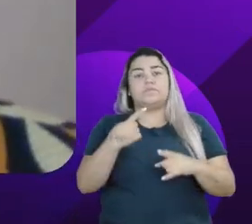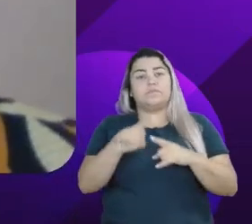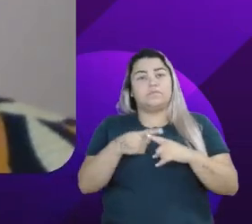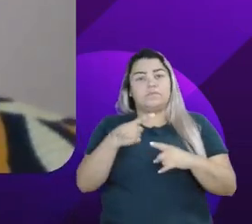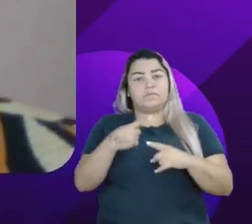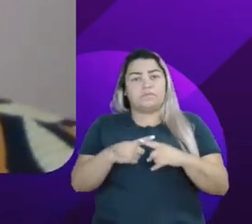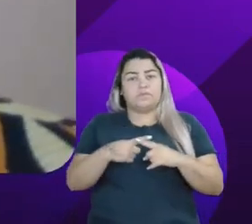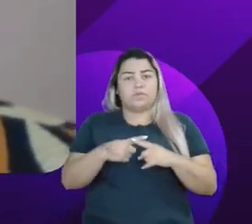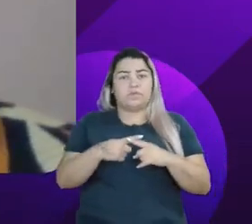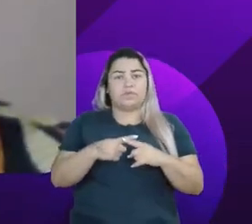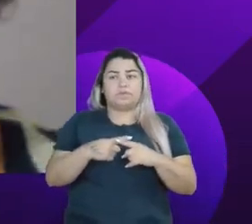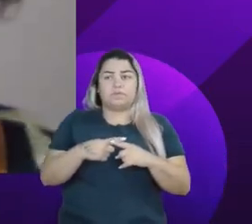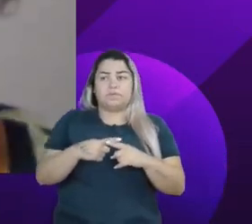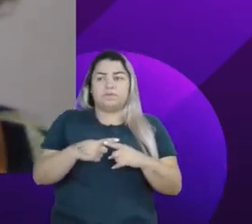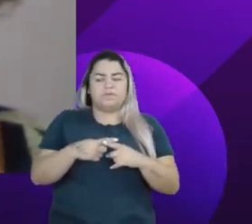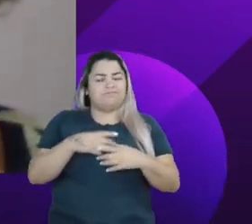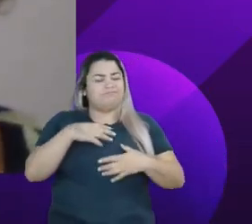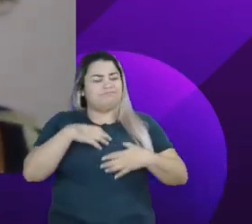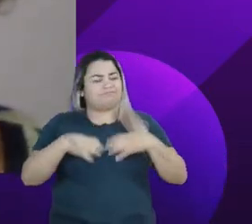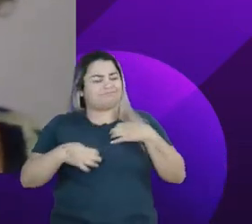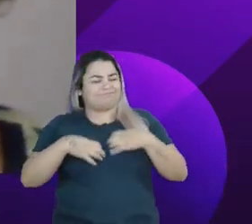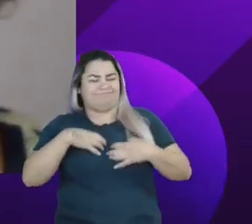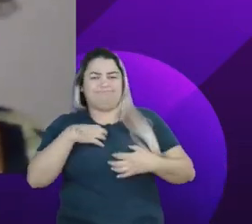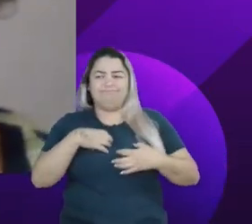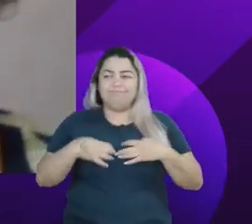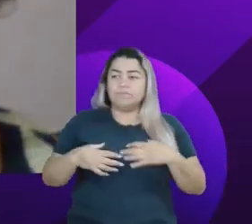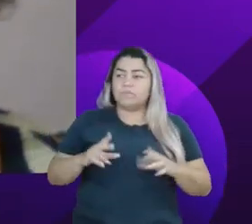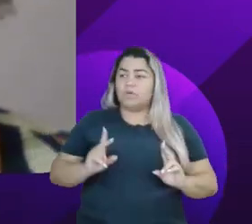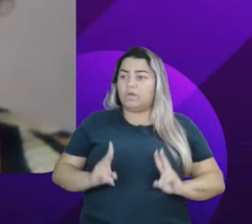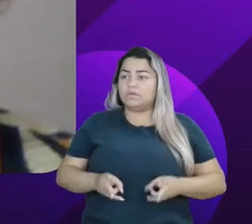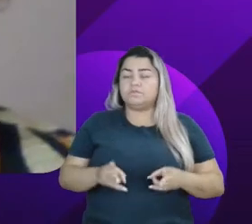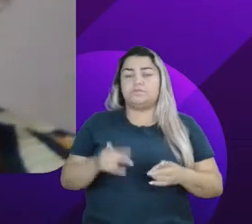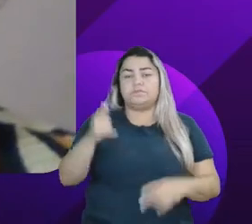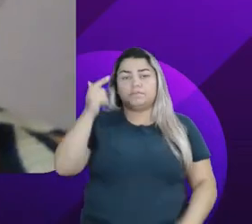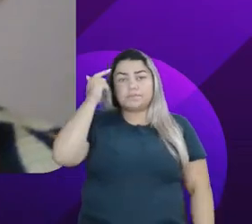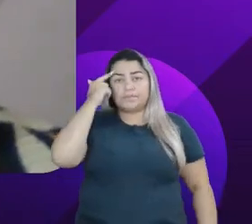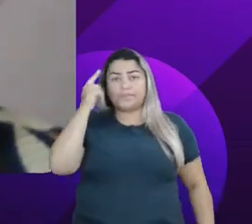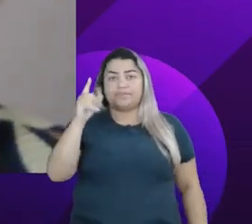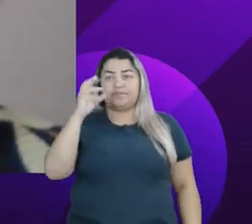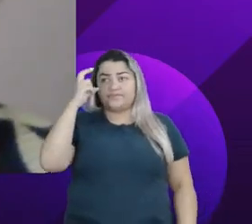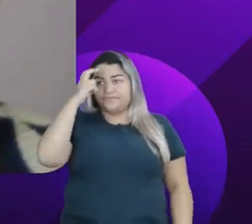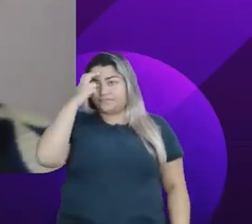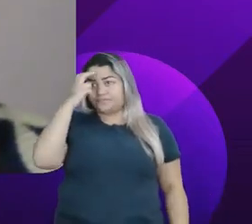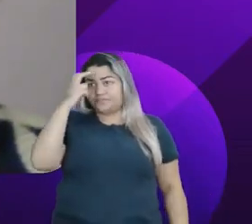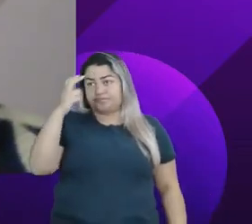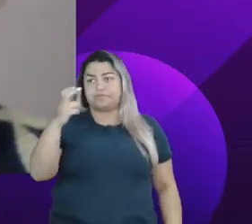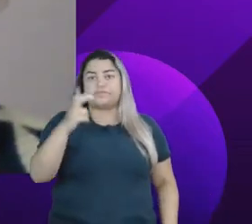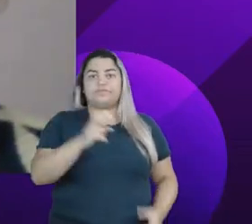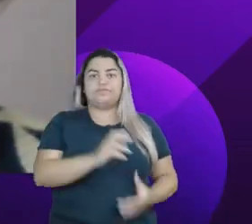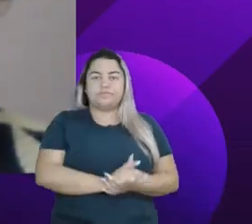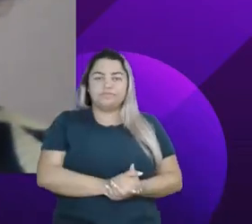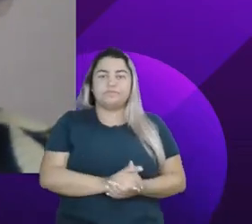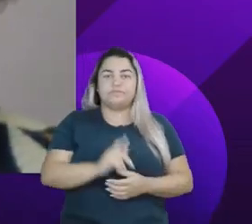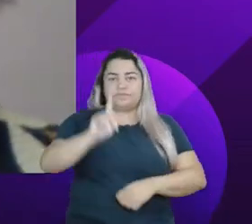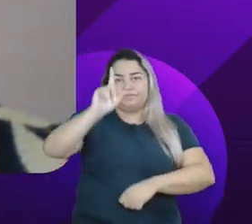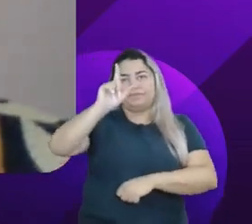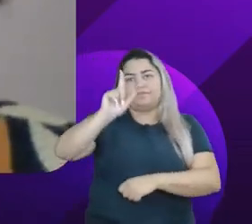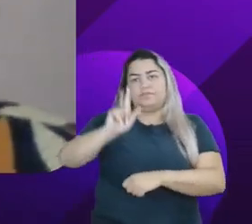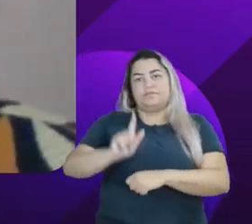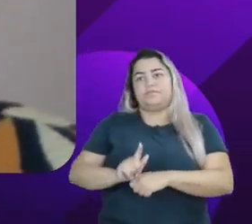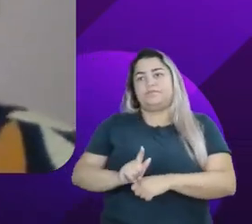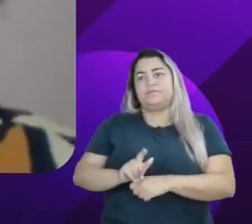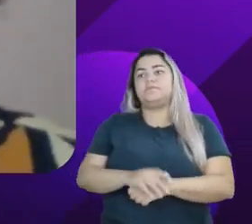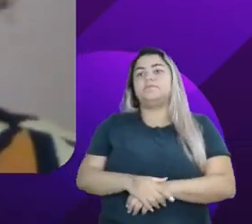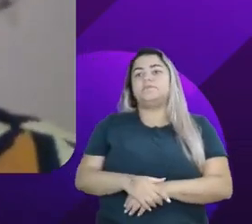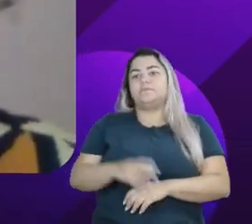Porque me incomodava sempre pensar cultura nessa questão de